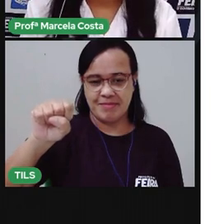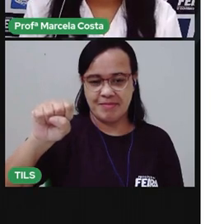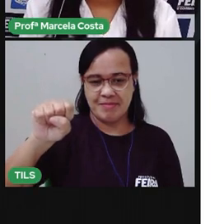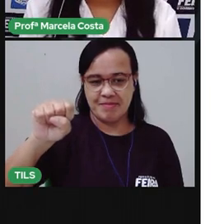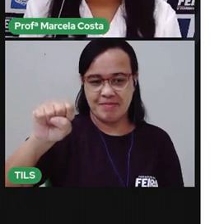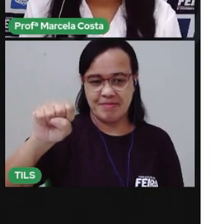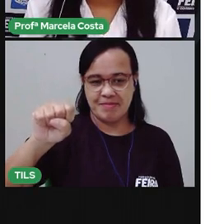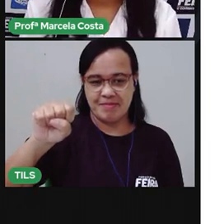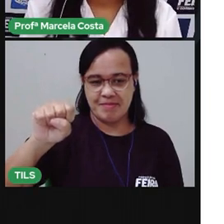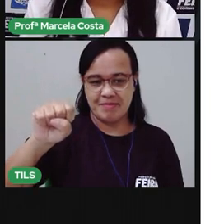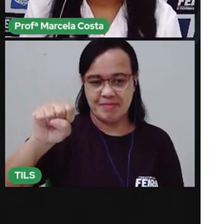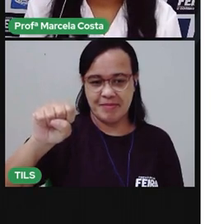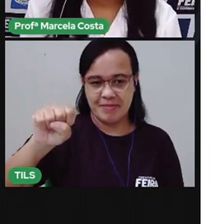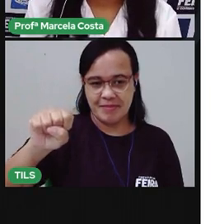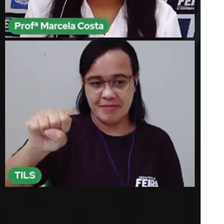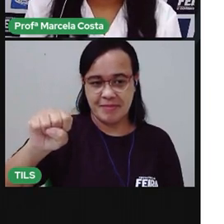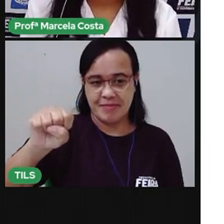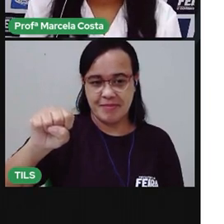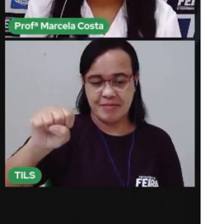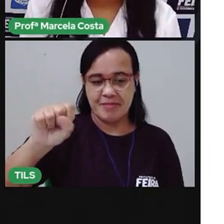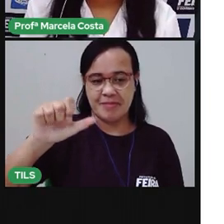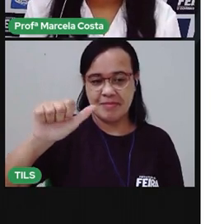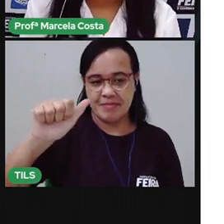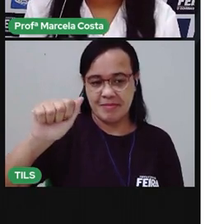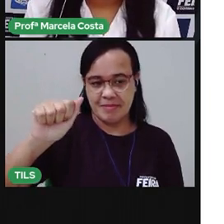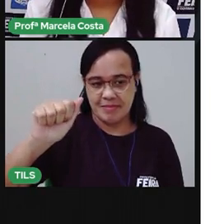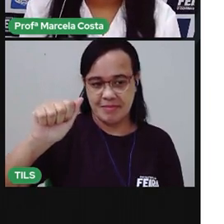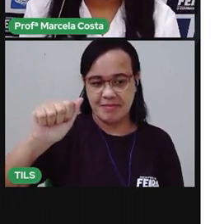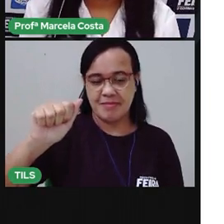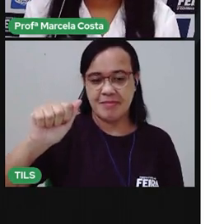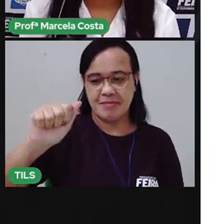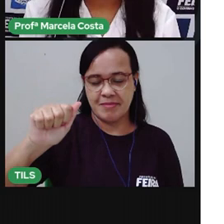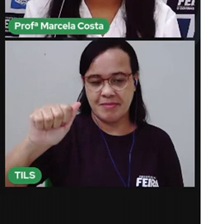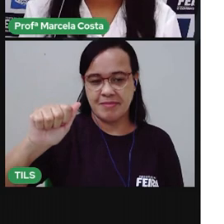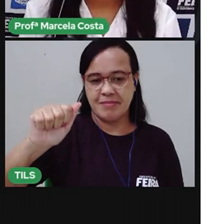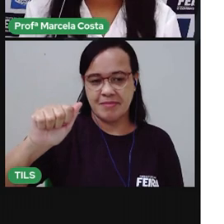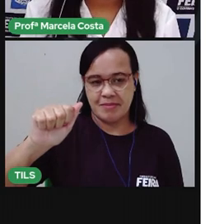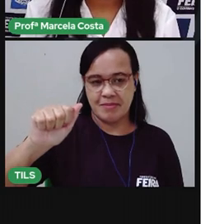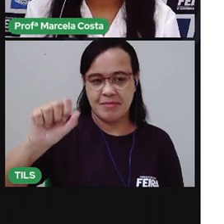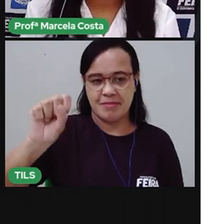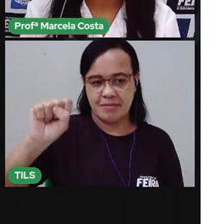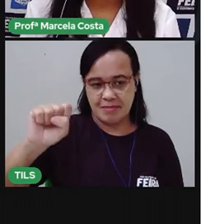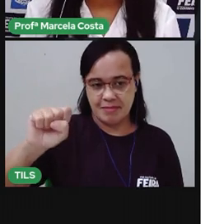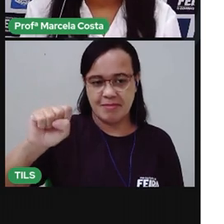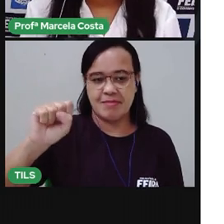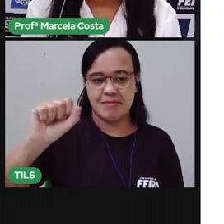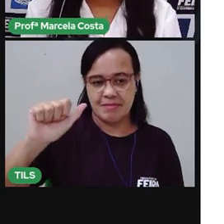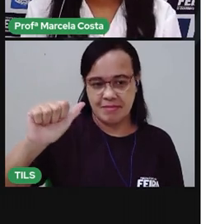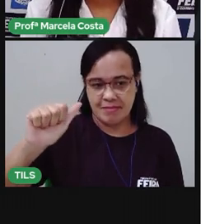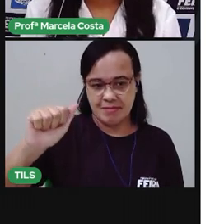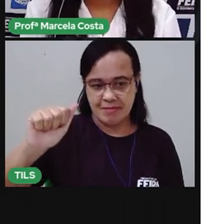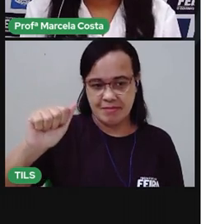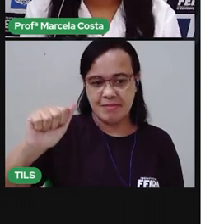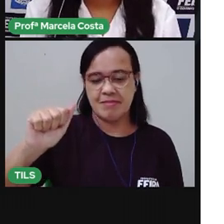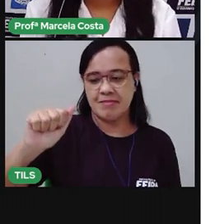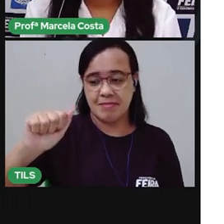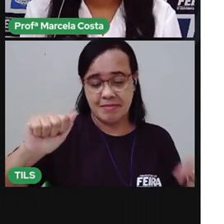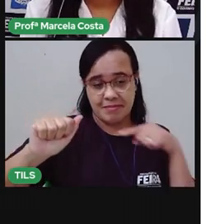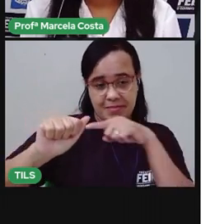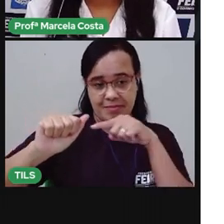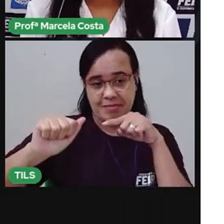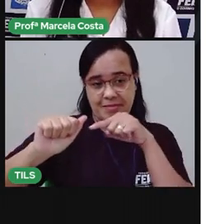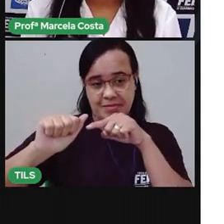e é composta pela letra C né é esse que tá com sono esse e a letra